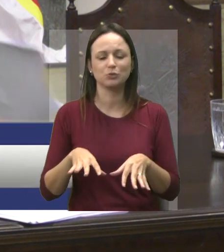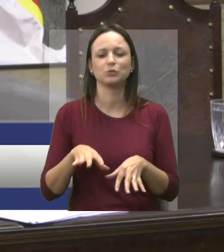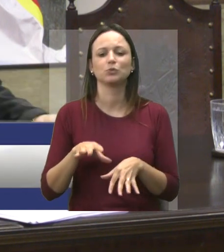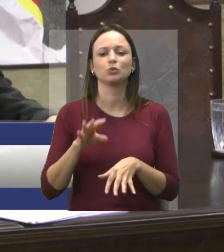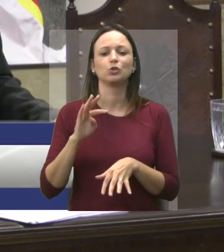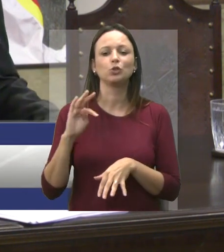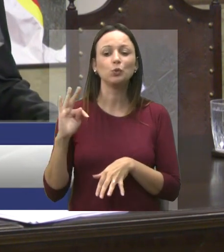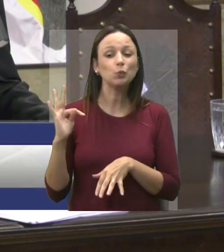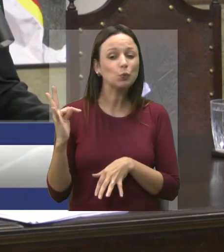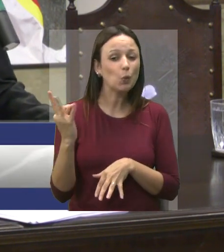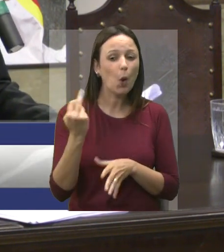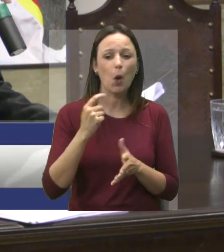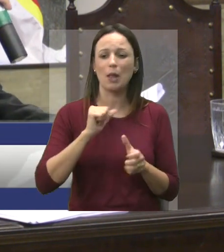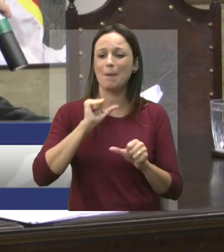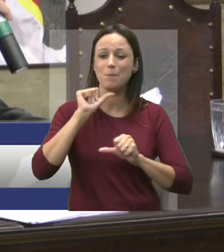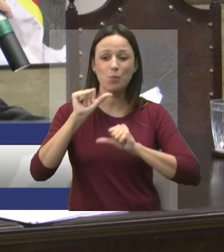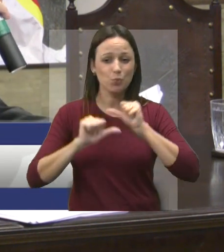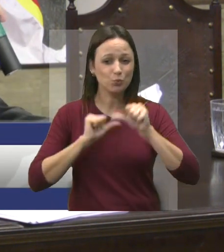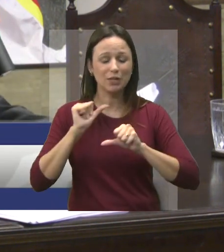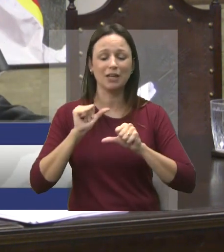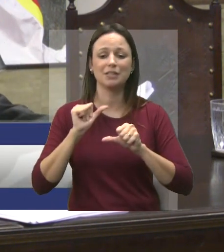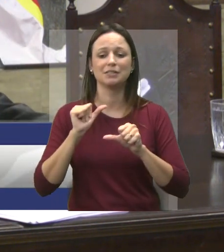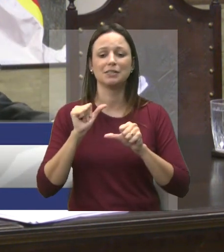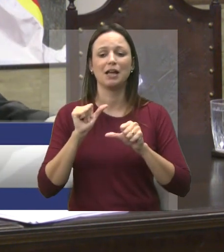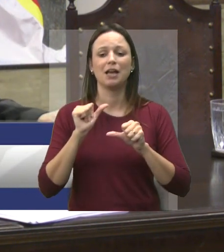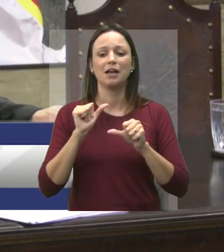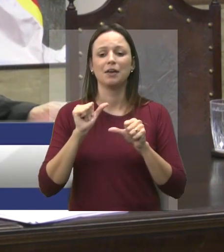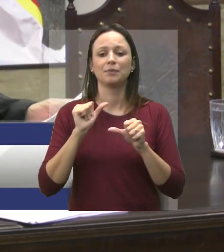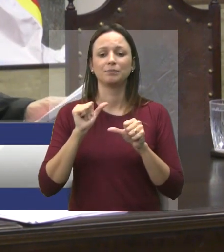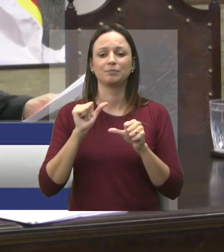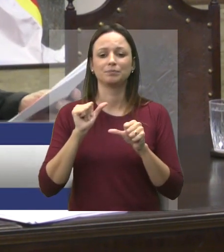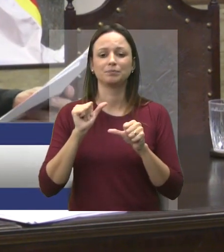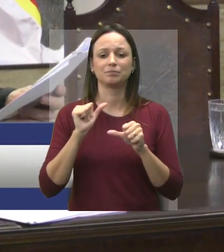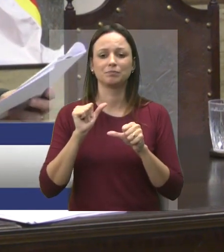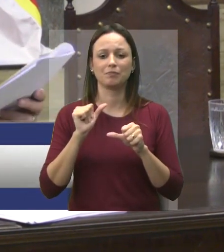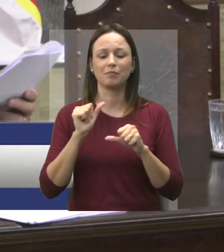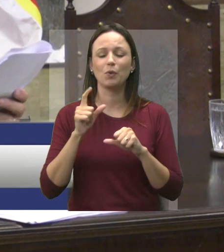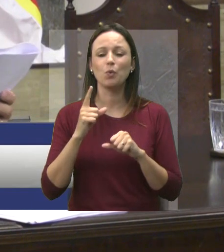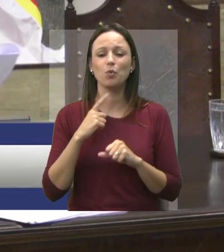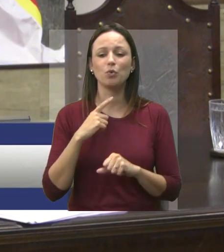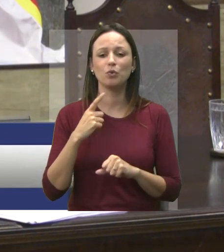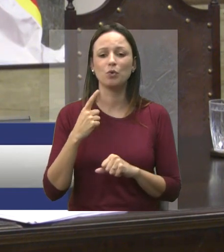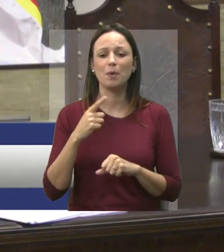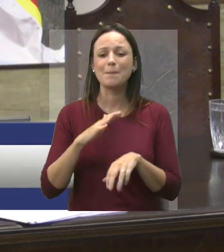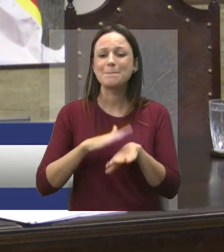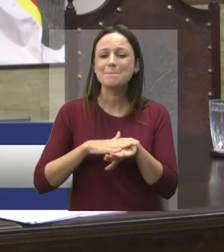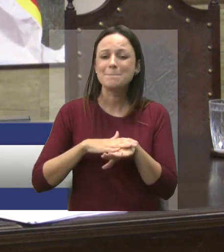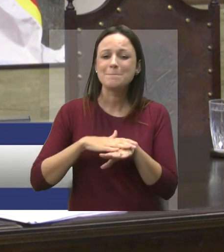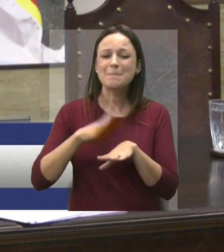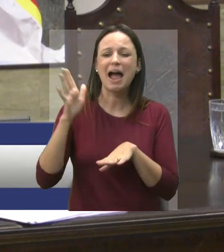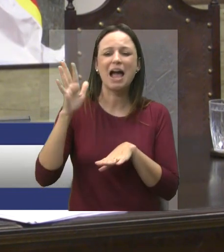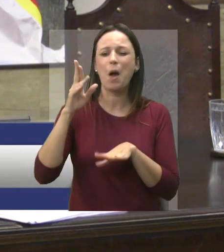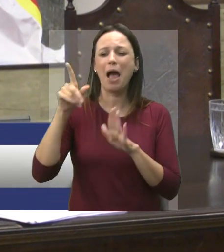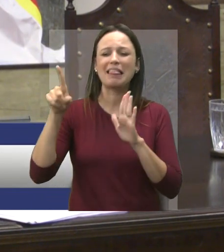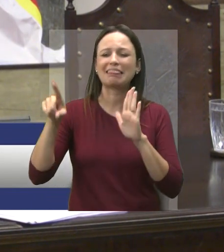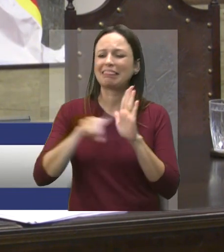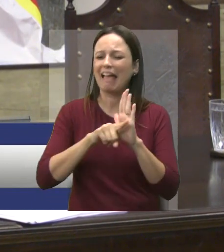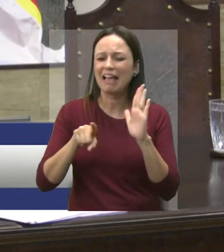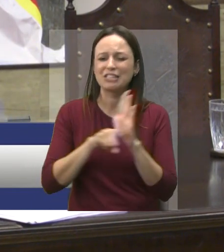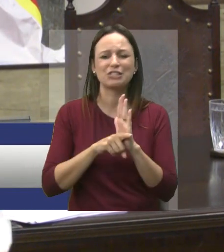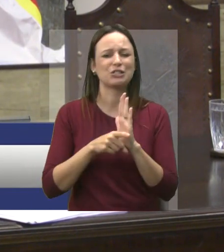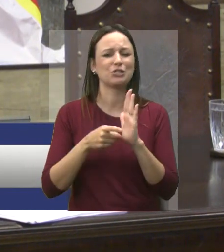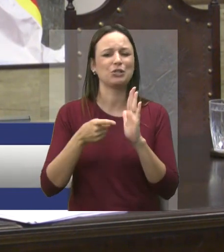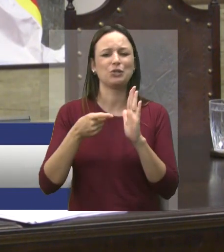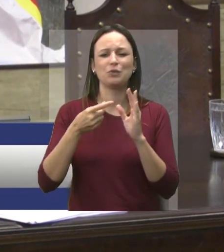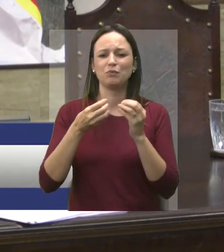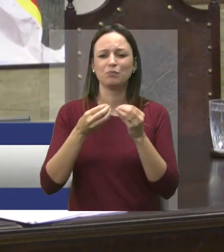mudanças, a que gerou um efeito negativo maior é para quem tem